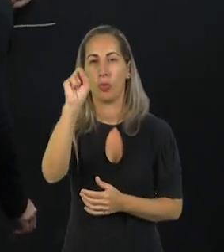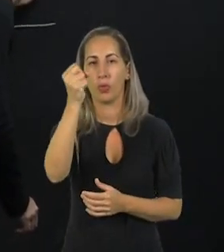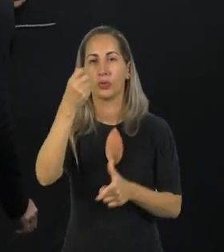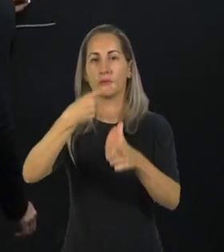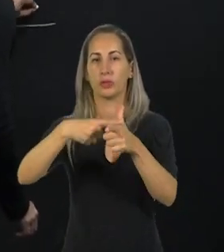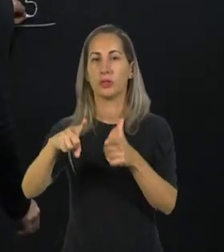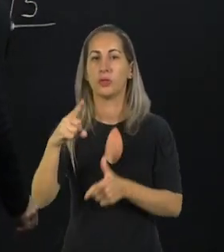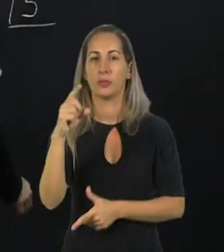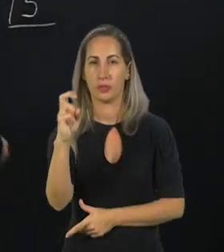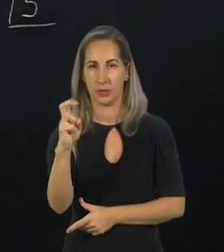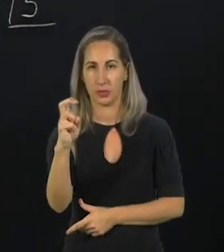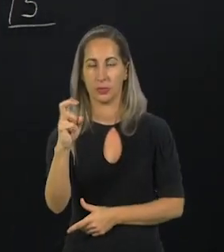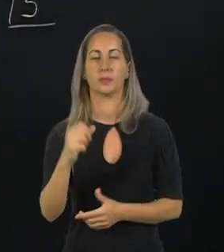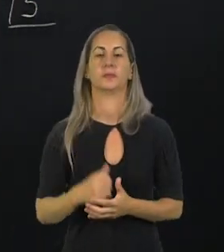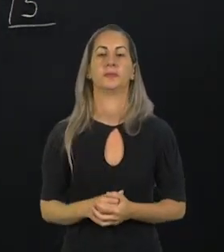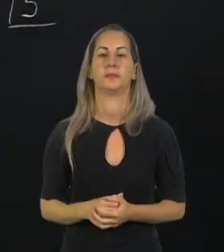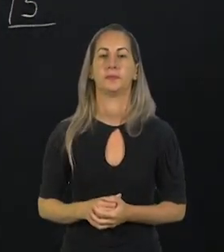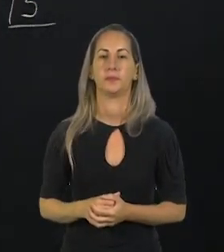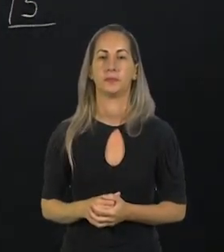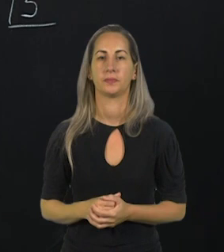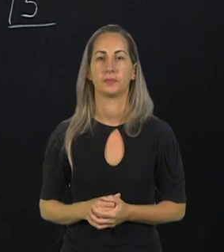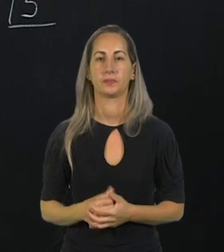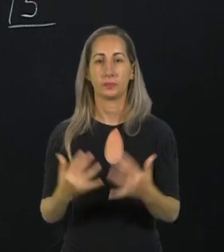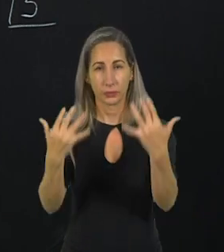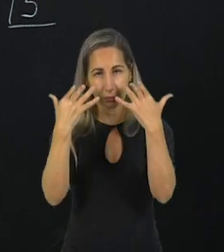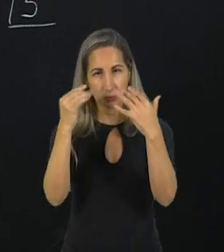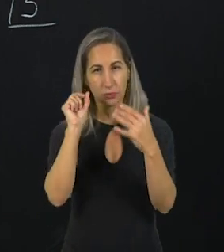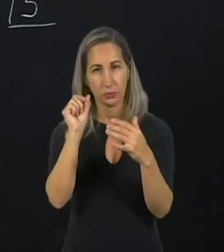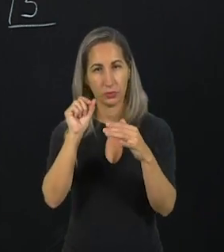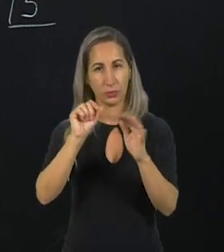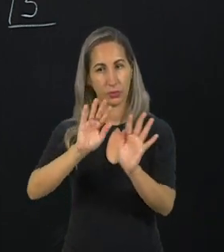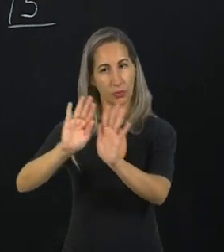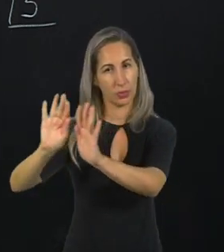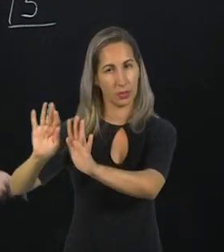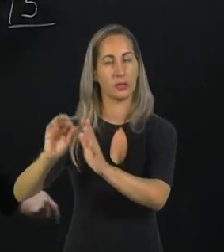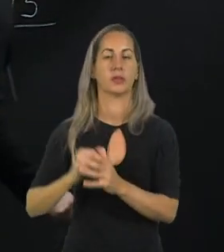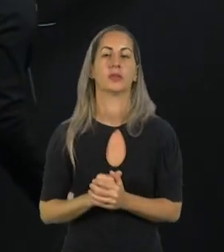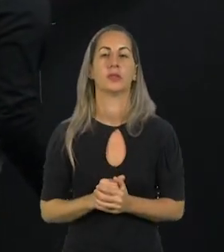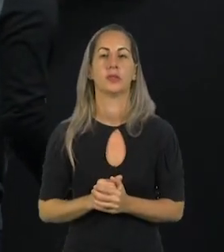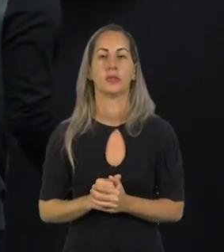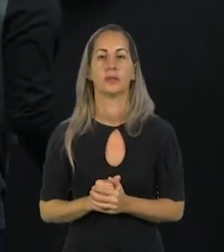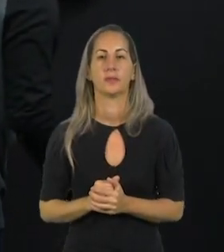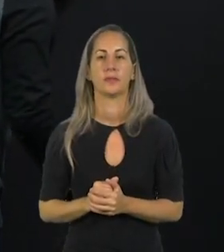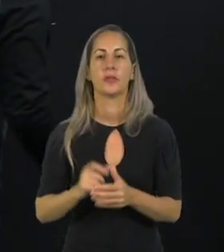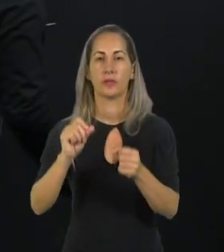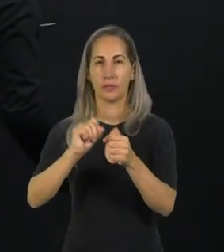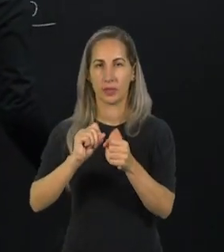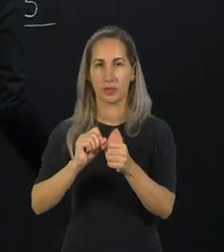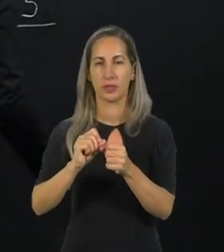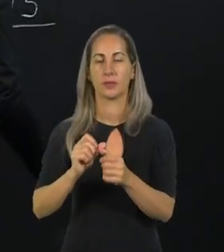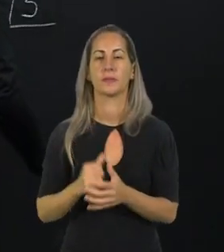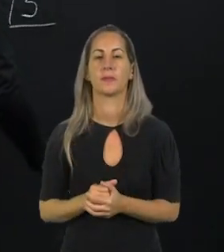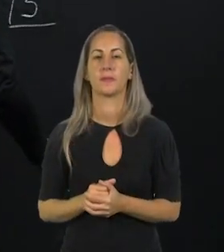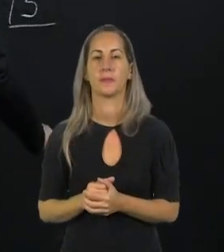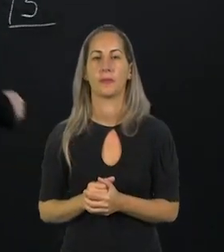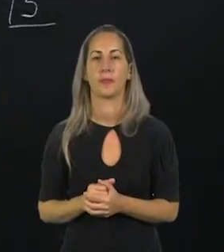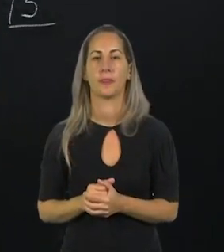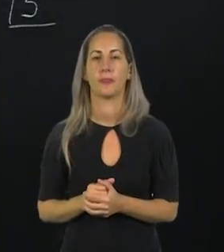por 5. Ó. Reparem, eu só vou separar aqui para não confundir com a de cima, tá bom? Então, eu vou fazer a seguinte divisão.